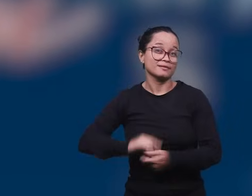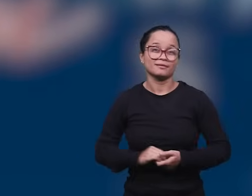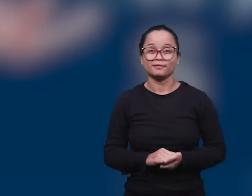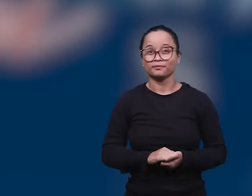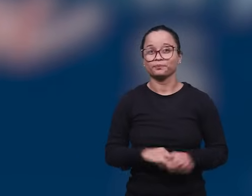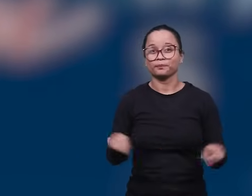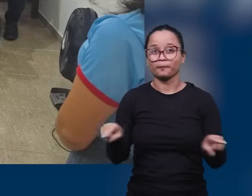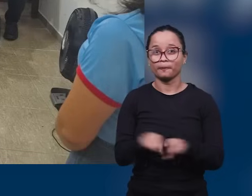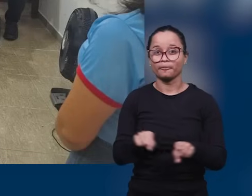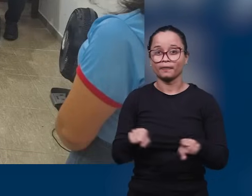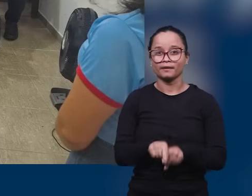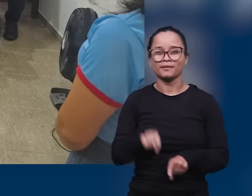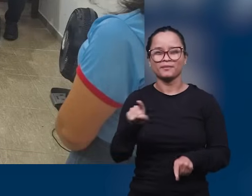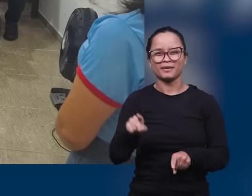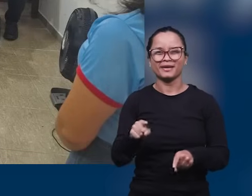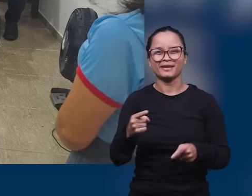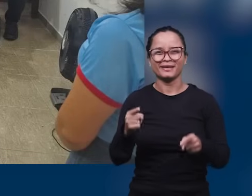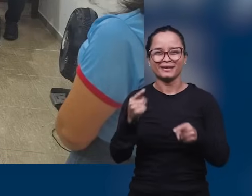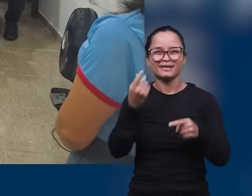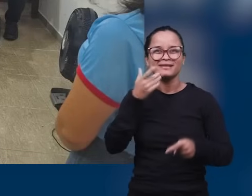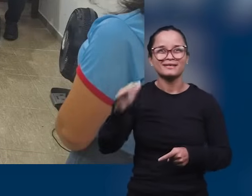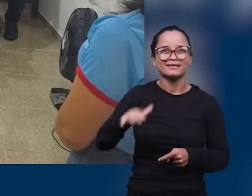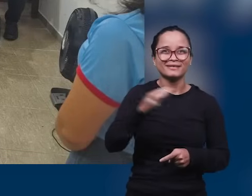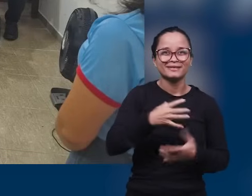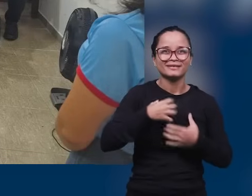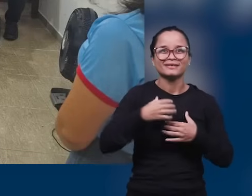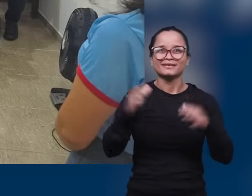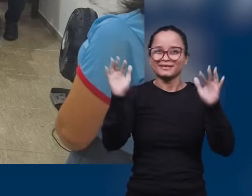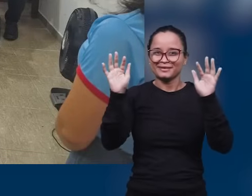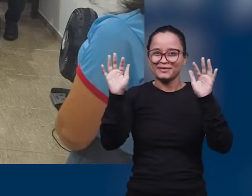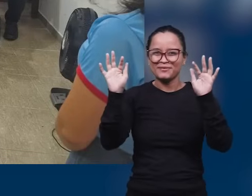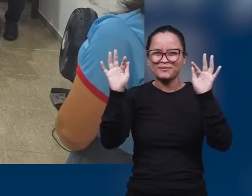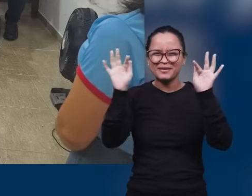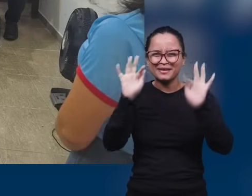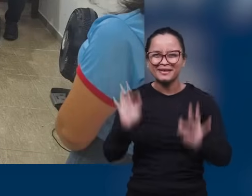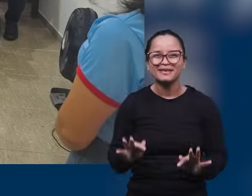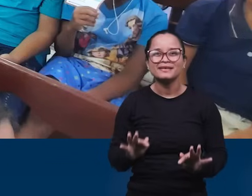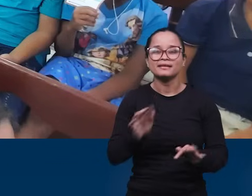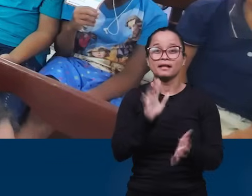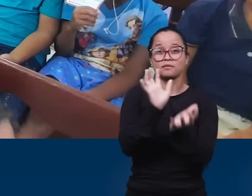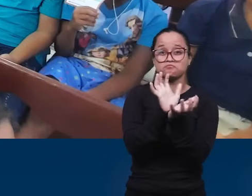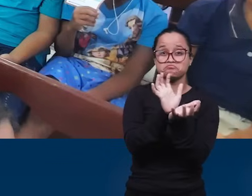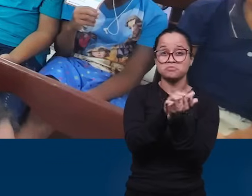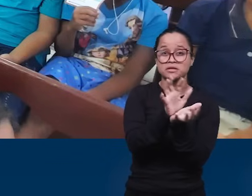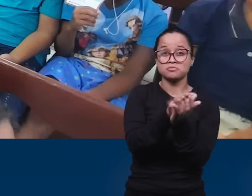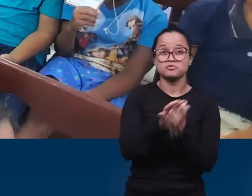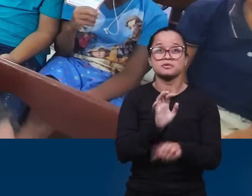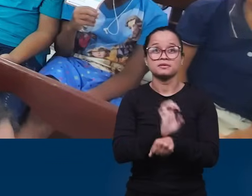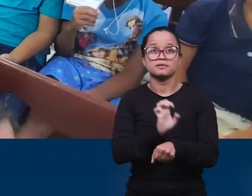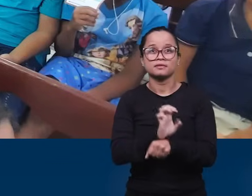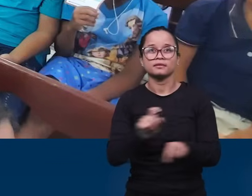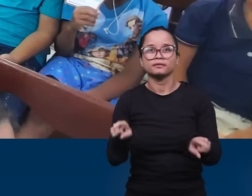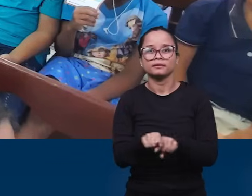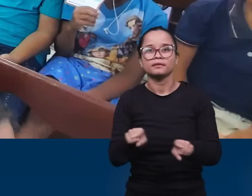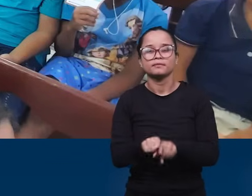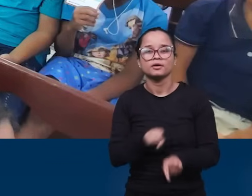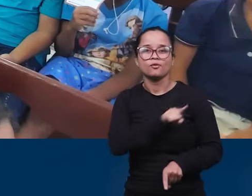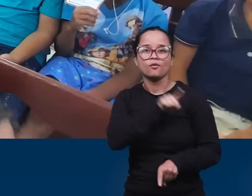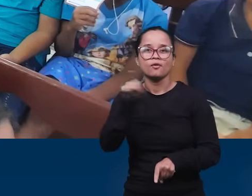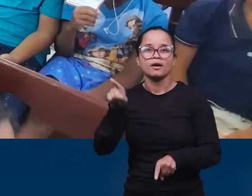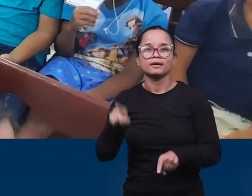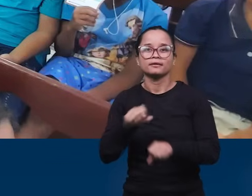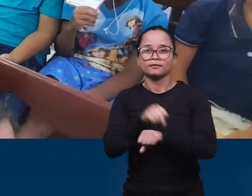conferida. As nossas Crianças Felizes, ali na Igreja de Arco Verde, Pernambuco. Seminário de Crianças em Itabela,